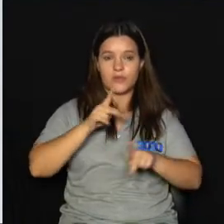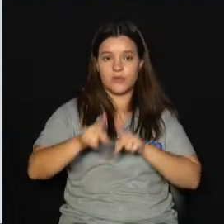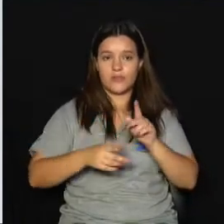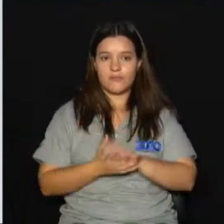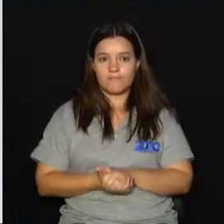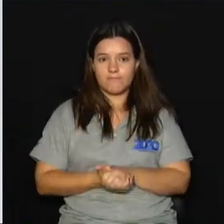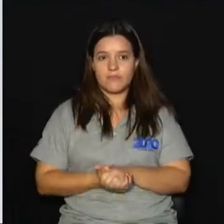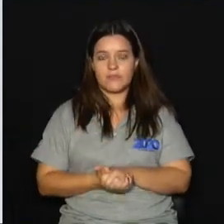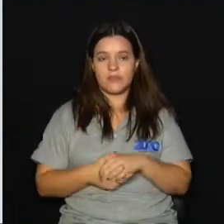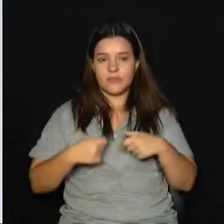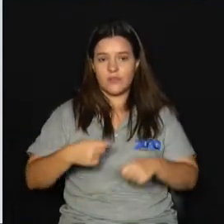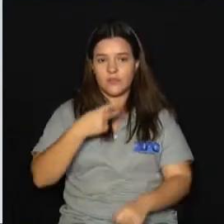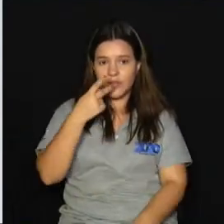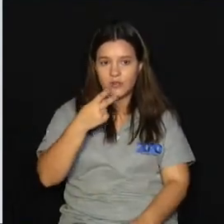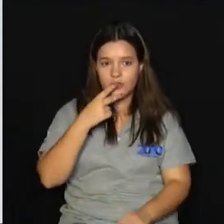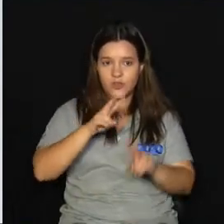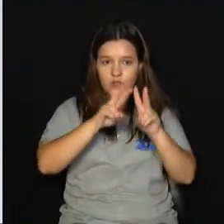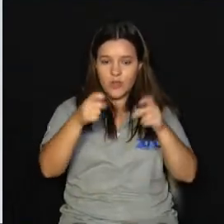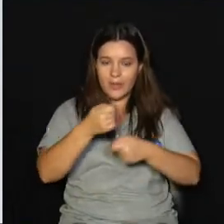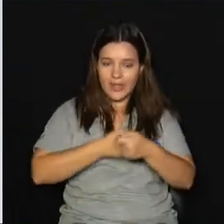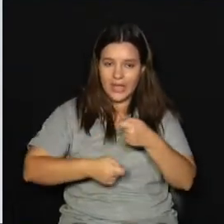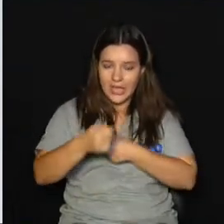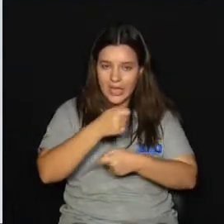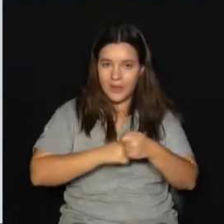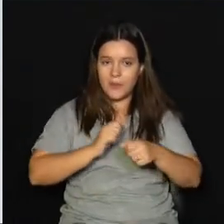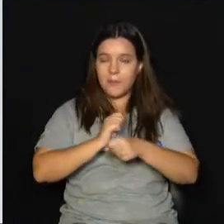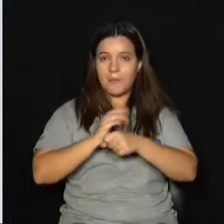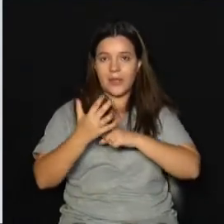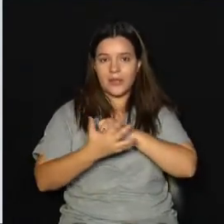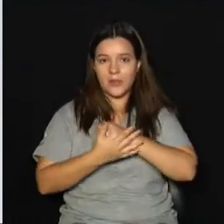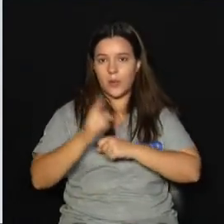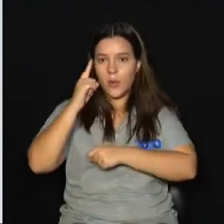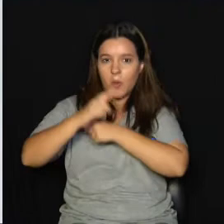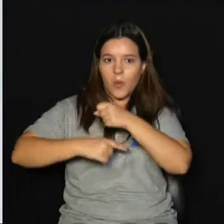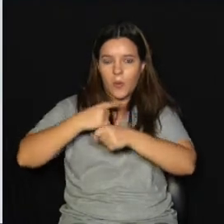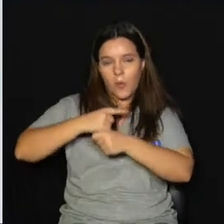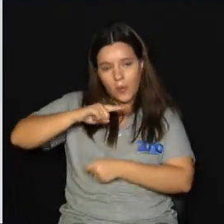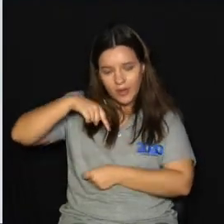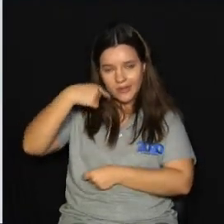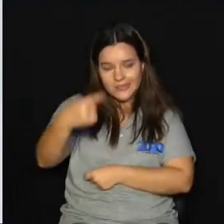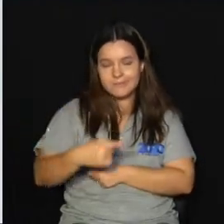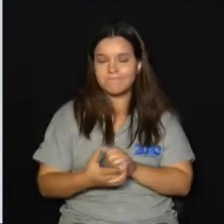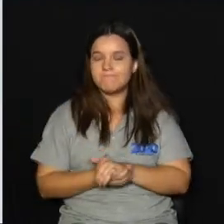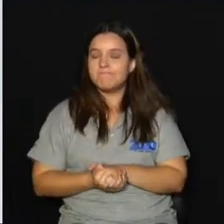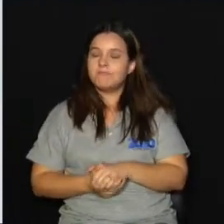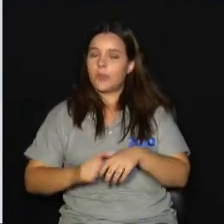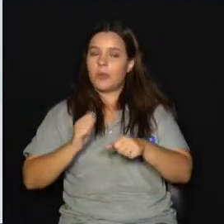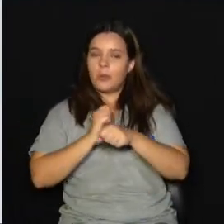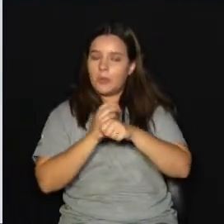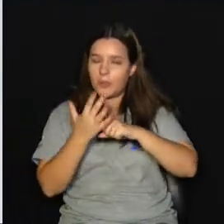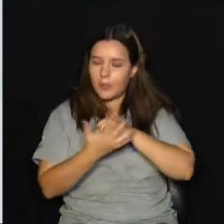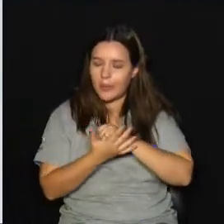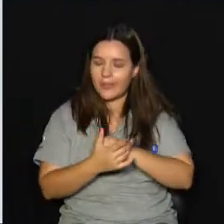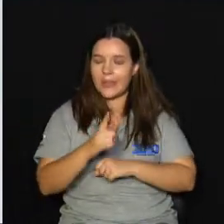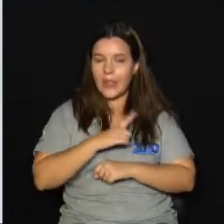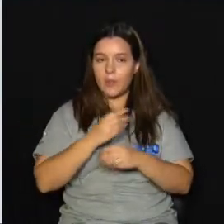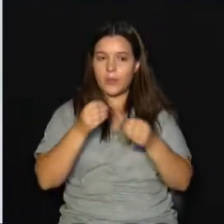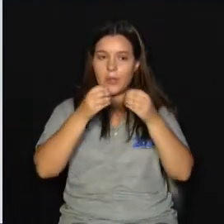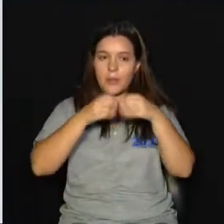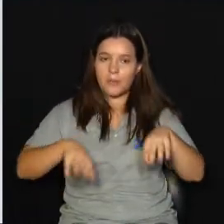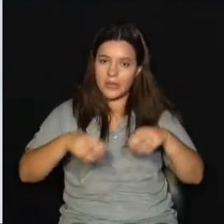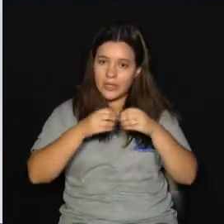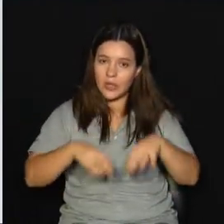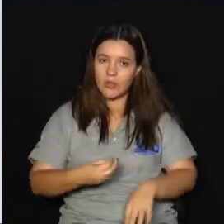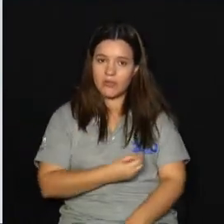não falar a questão econômica e da pandemia a partir do ano que vem. A gente sabe que a pandemia afetou muito a vida